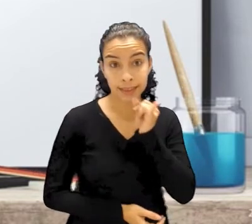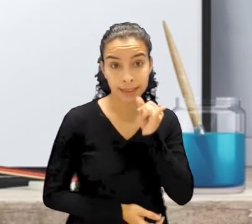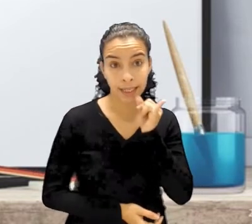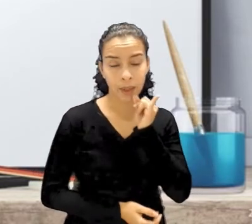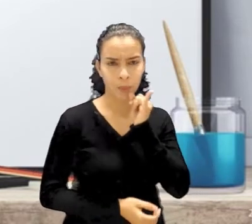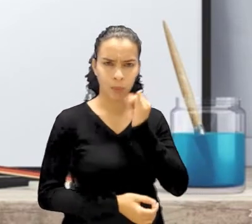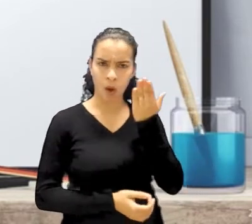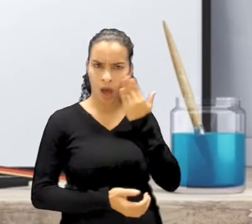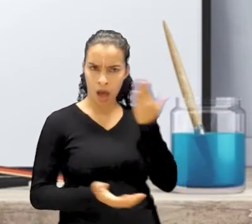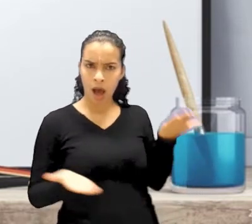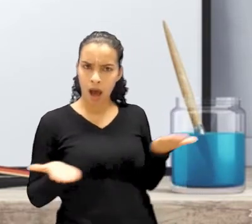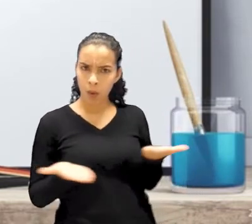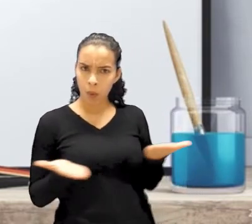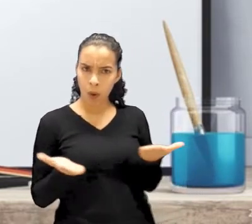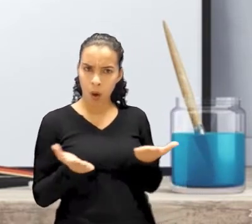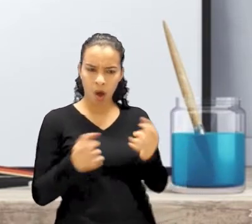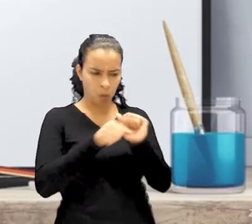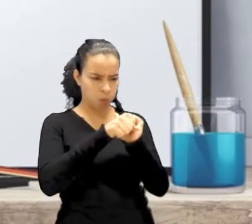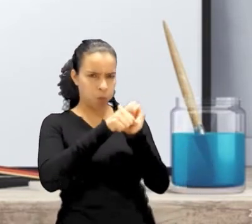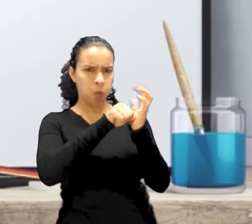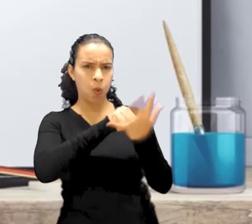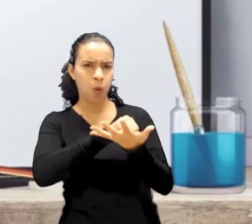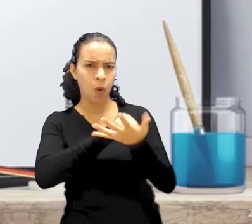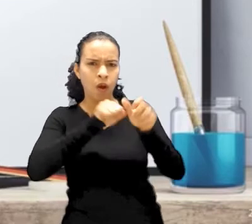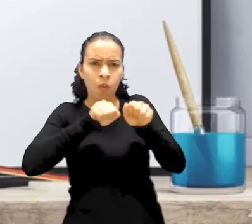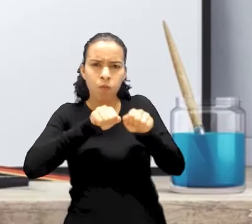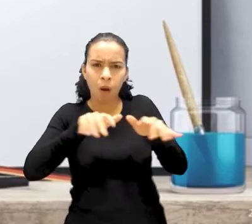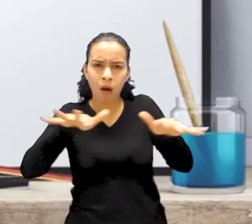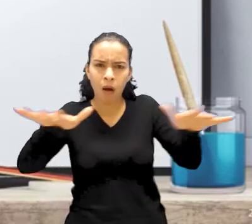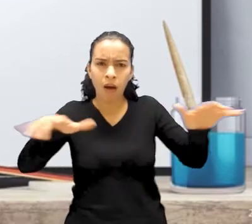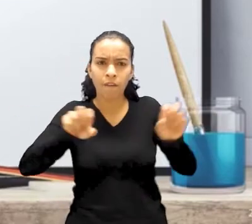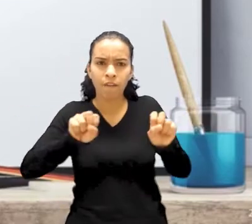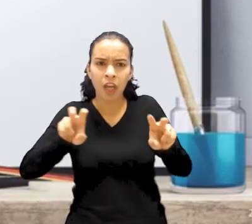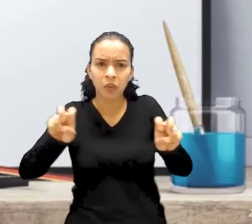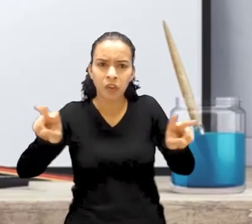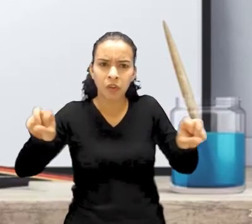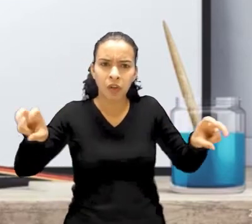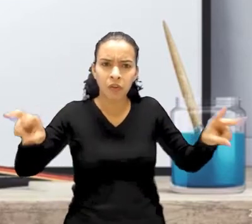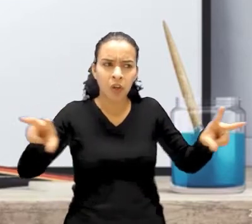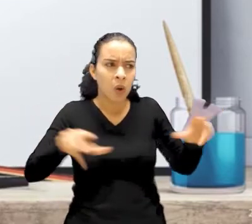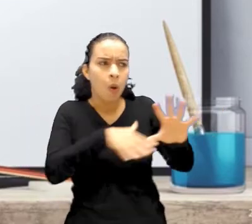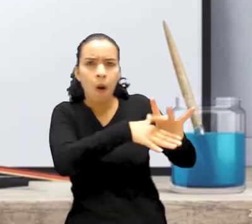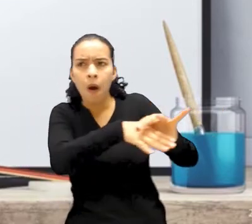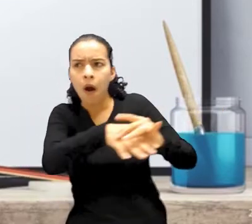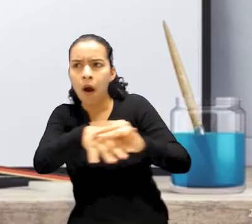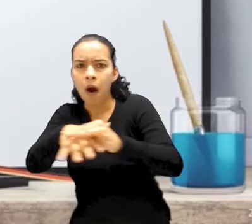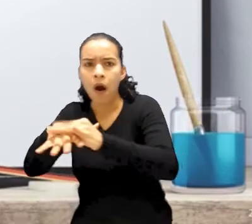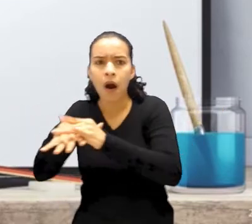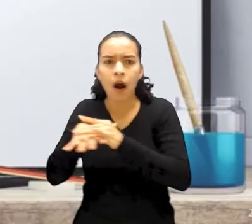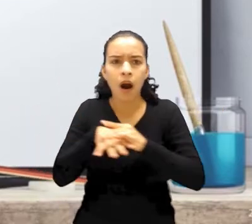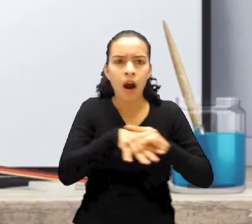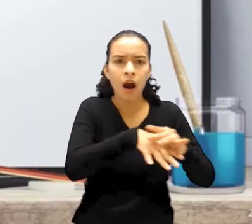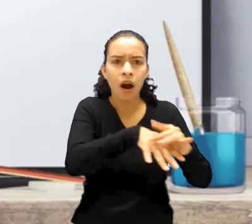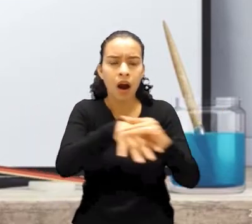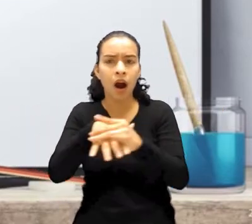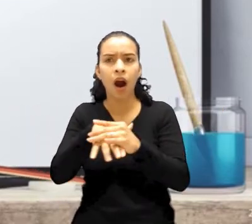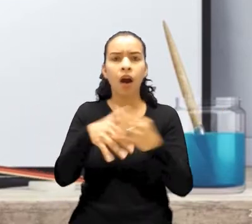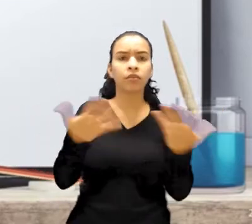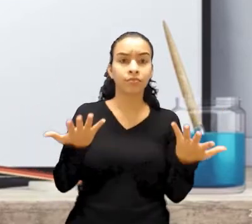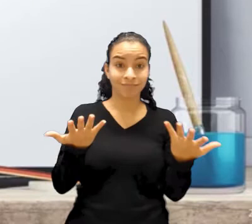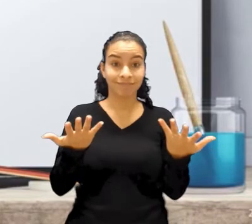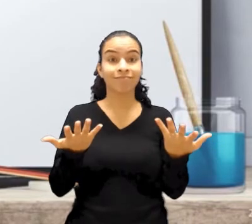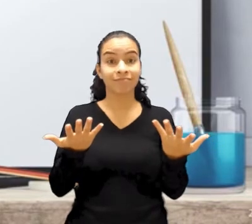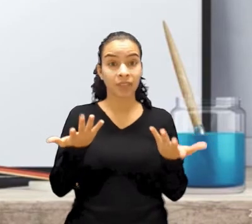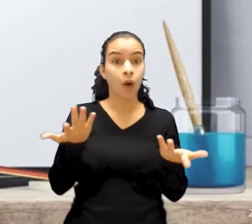do coronavírus. Então, muitos artigos de divulgação científica foram produzidos, foram